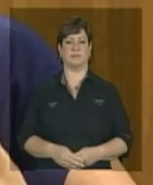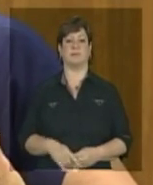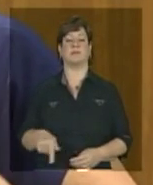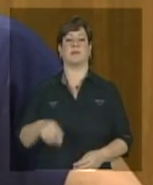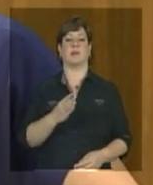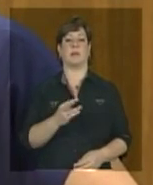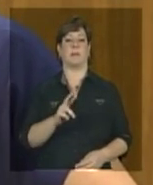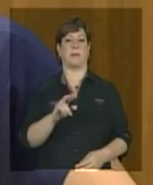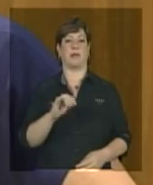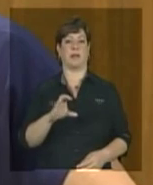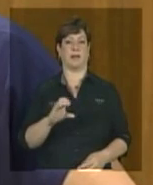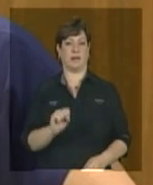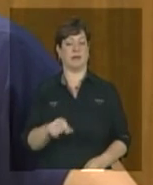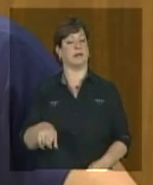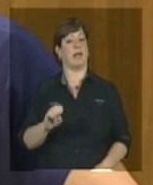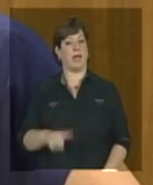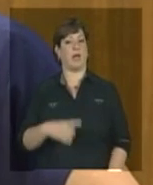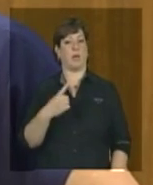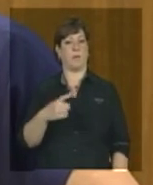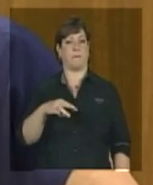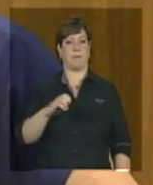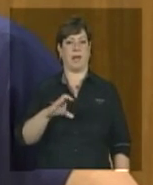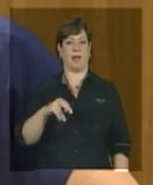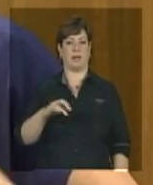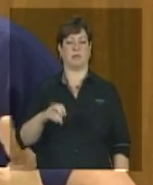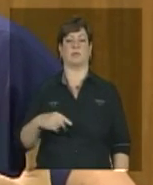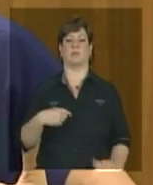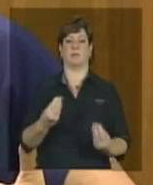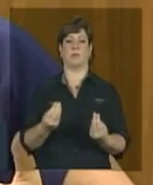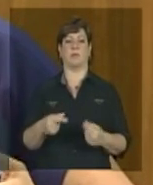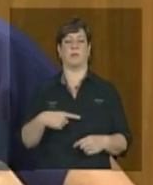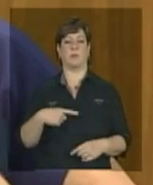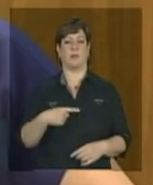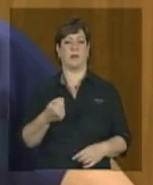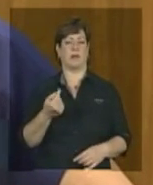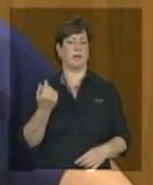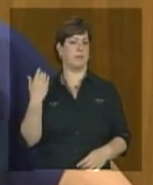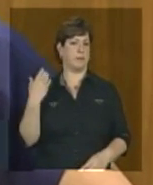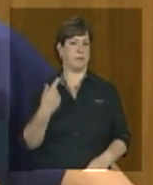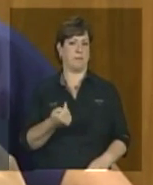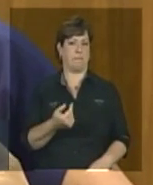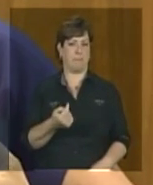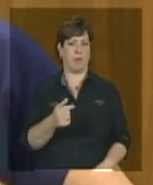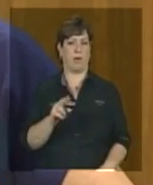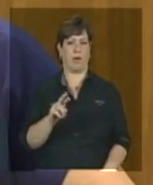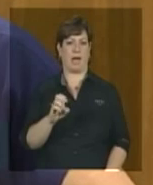BRICS é um mecanismo bastante recente, está realizando agora apenas